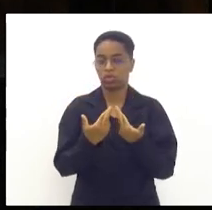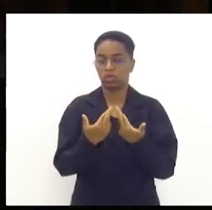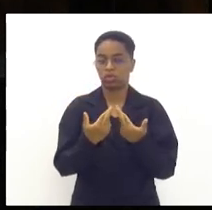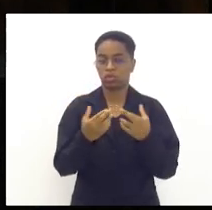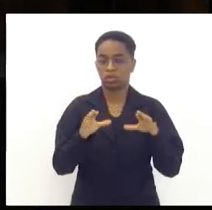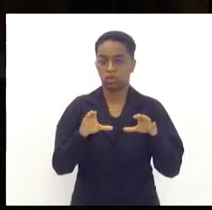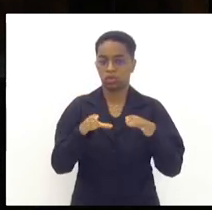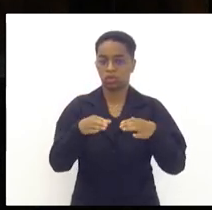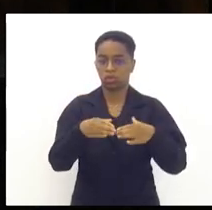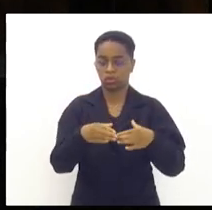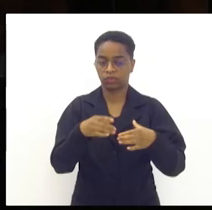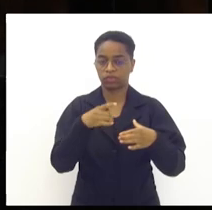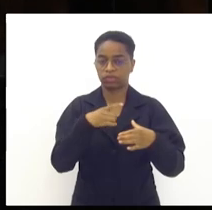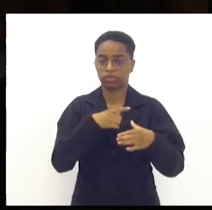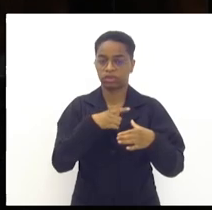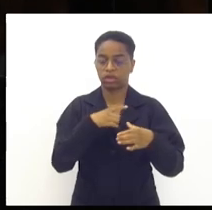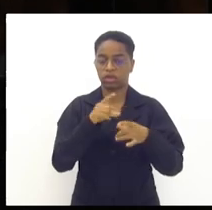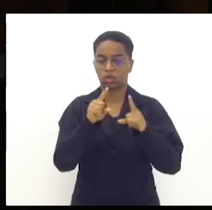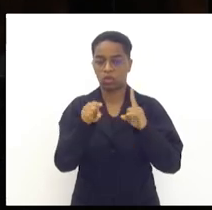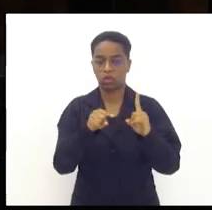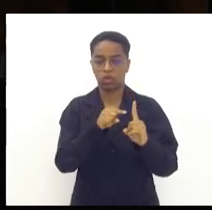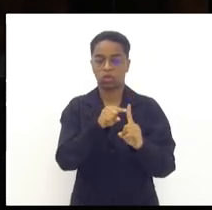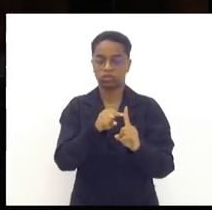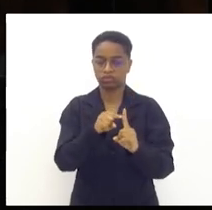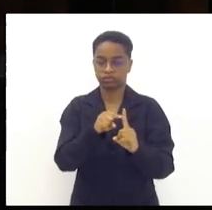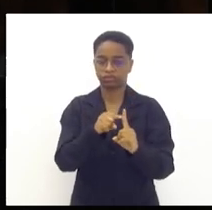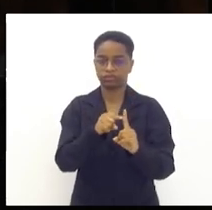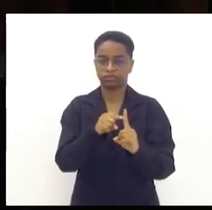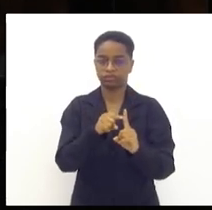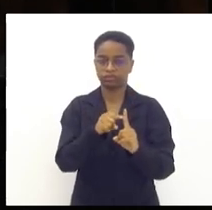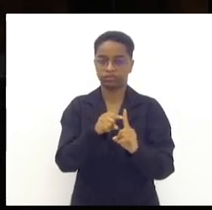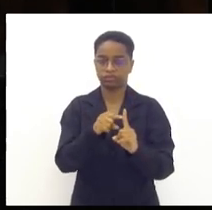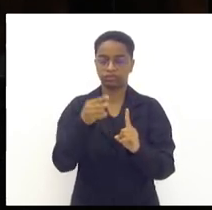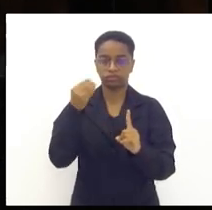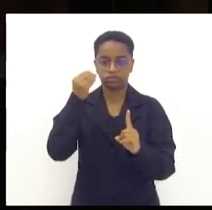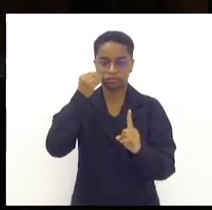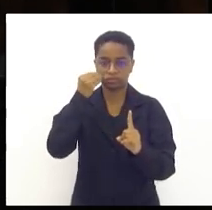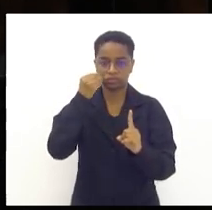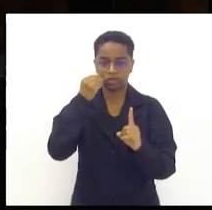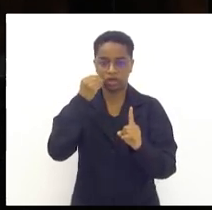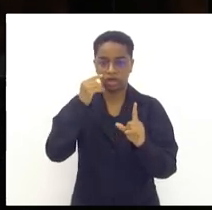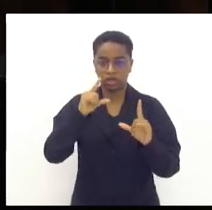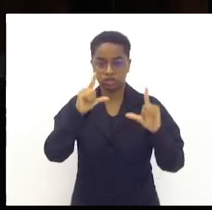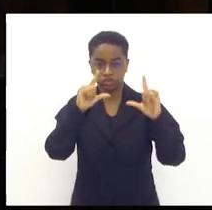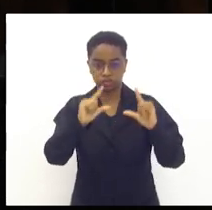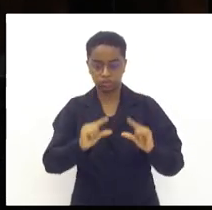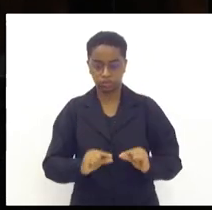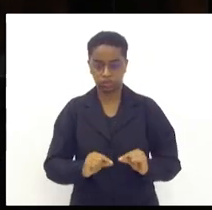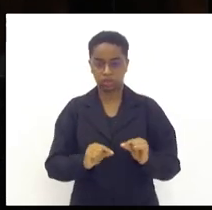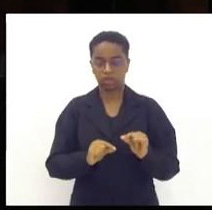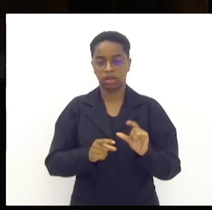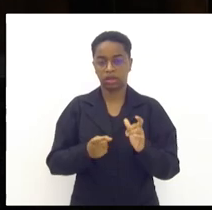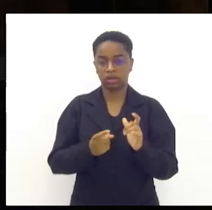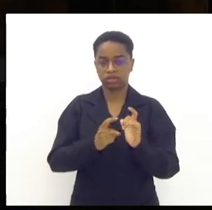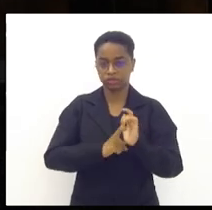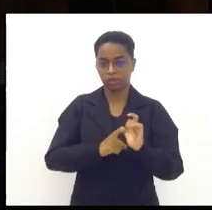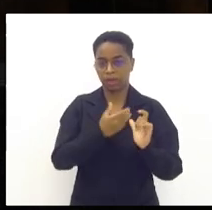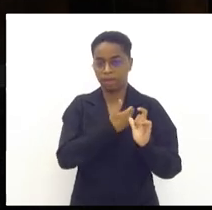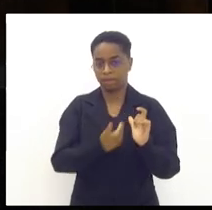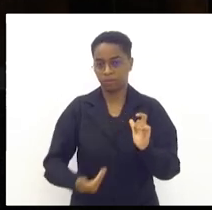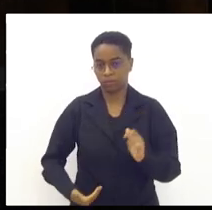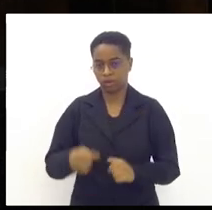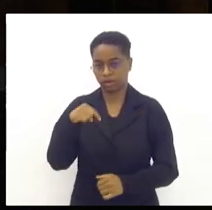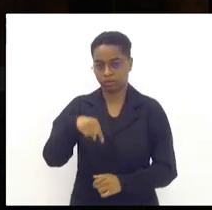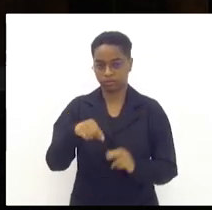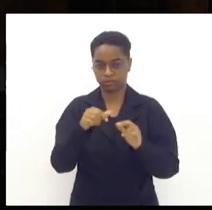a tarefa de enfrentar o desafio de reduzir a dívida pública do Estado do Rio de Janeiro.